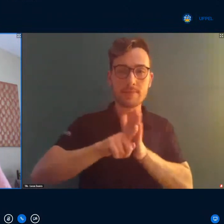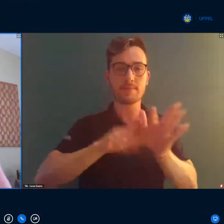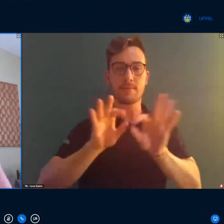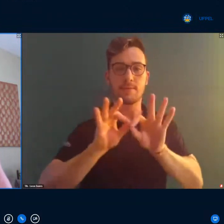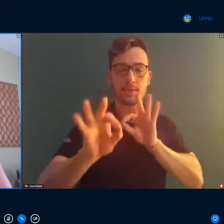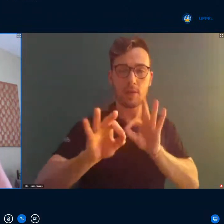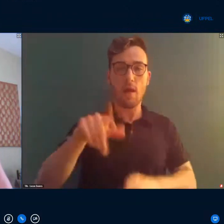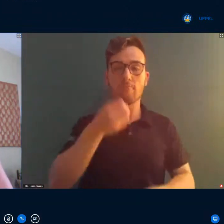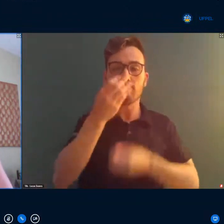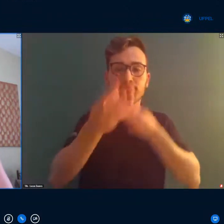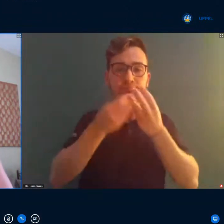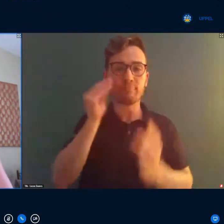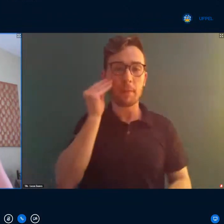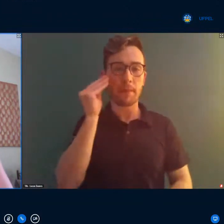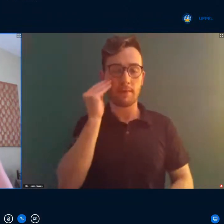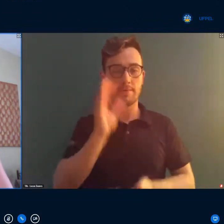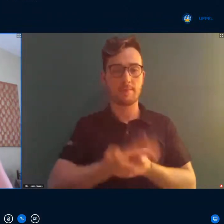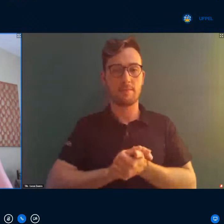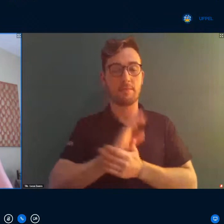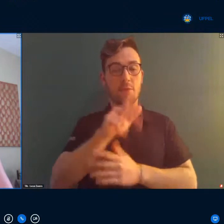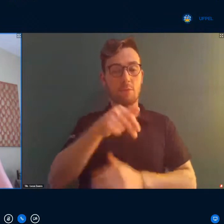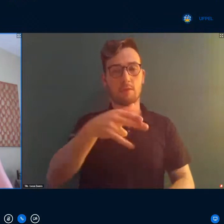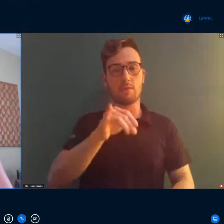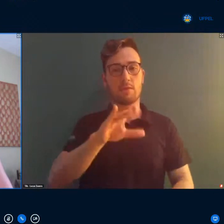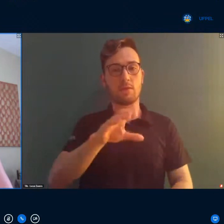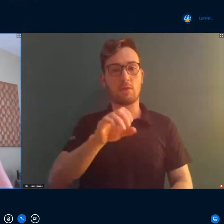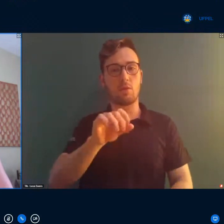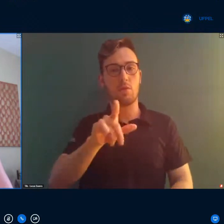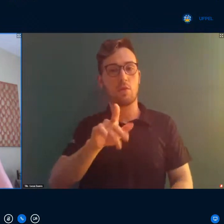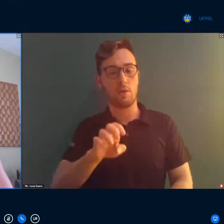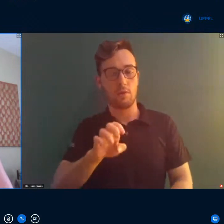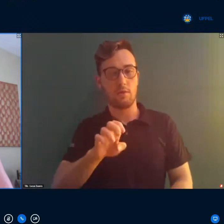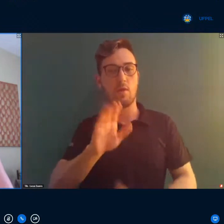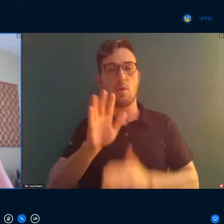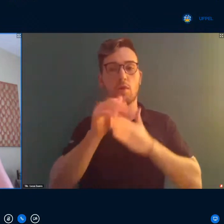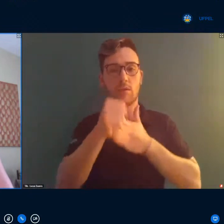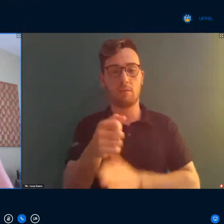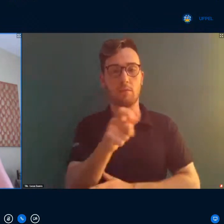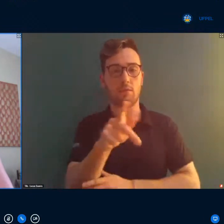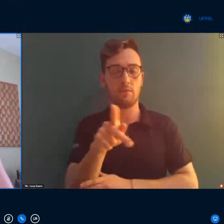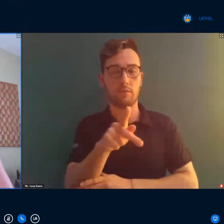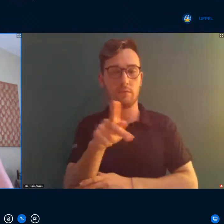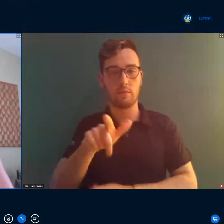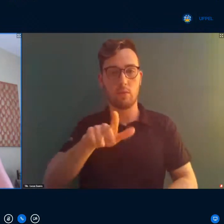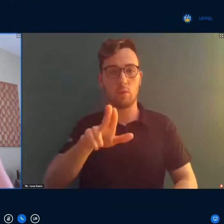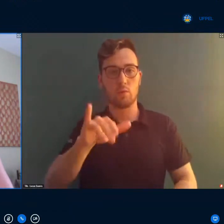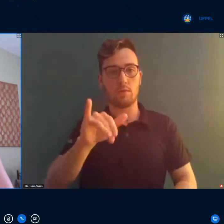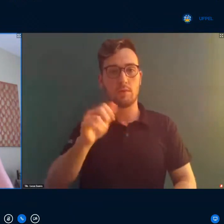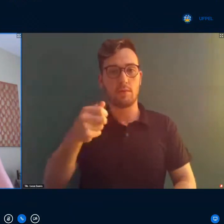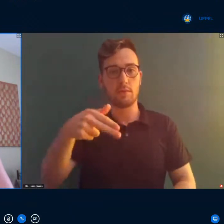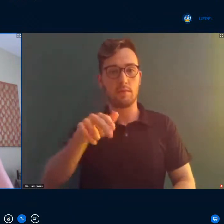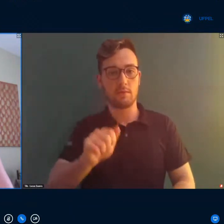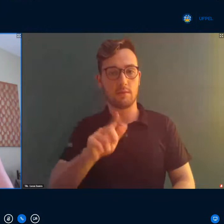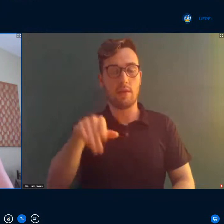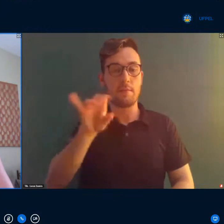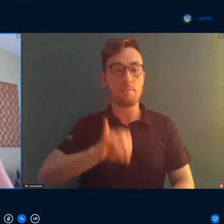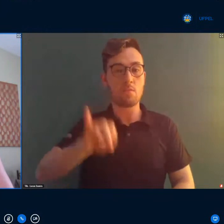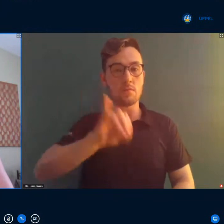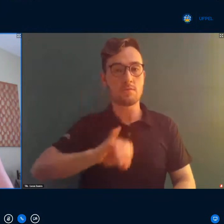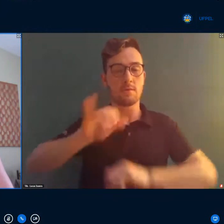experiência. Depois, a Nicole Ramos Scholl, orientada pela professora Luciana Bicadode, a importância